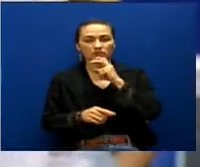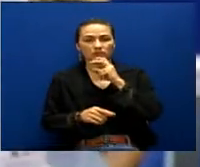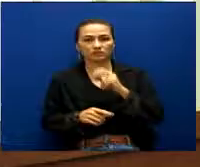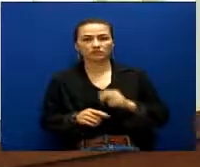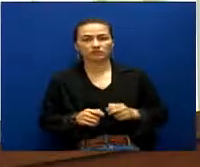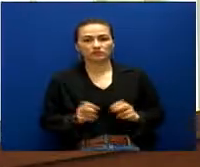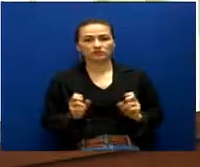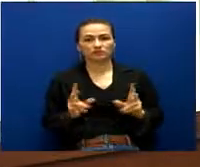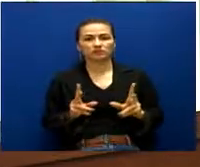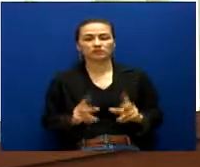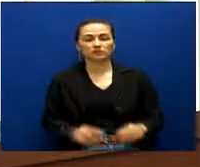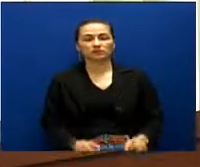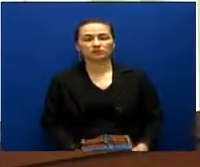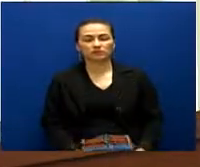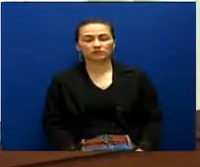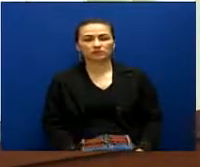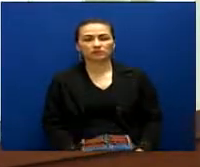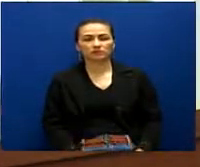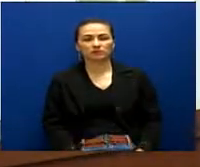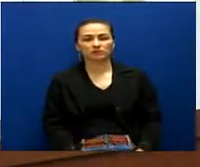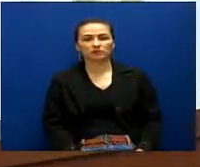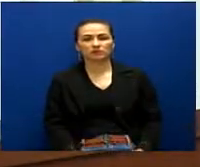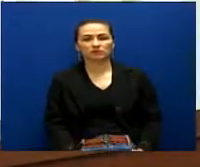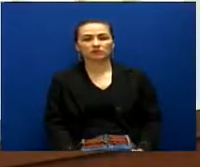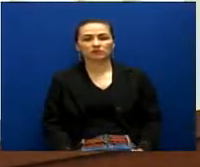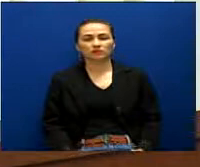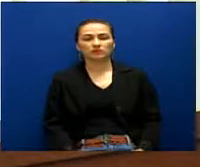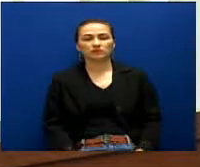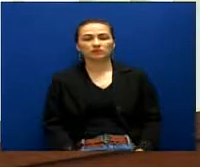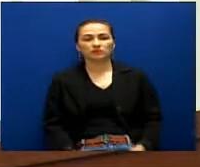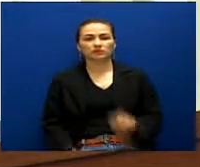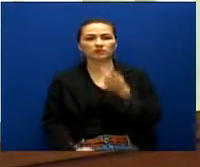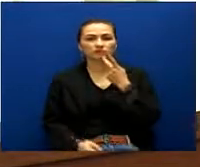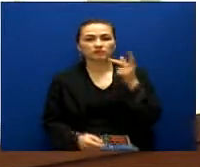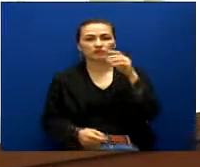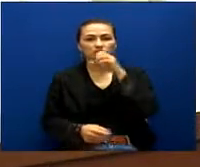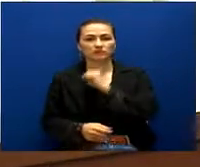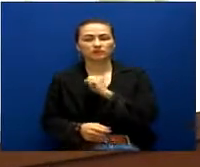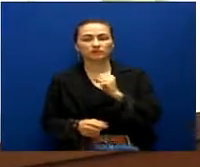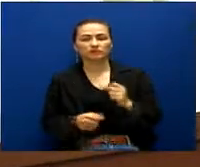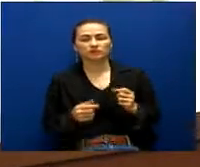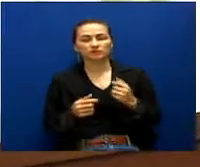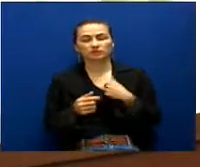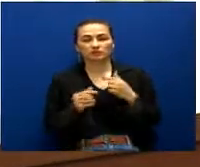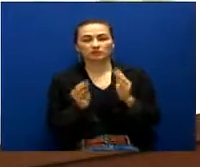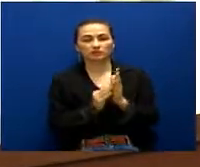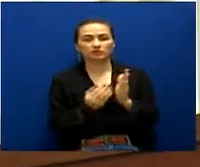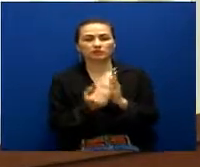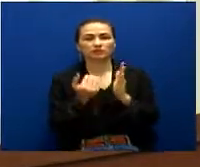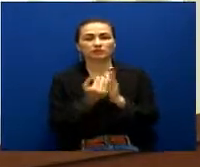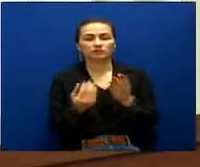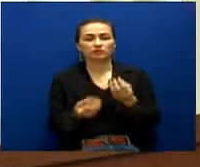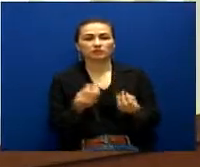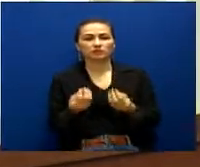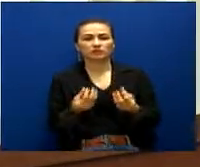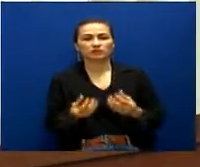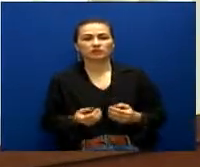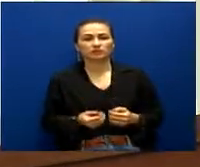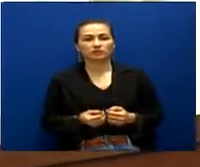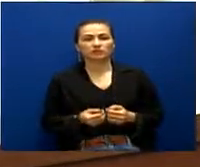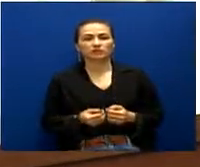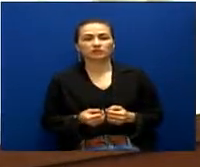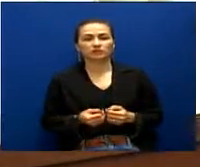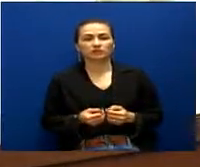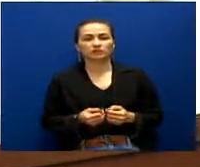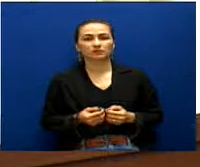Ok. Senhor presidente, vou só falar rapidinho sobre minhas emendas. Depende.